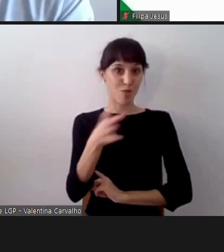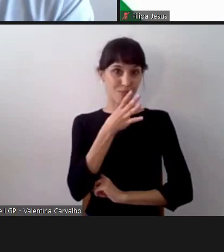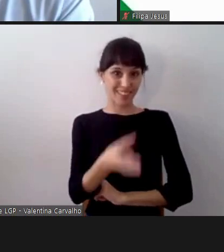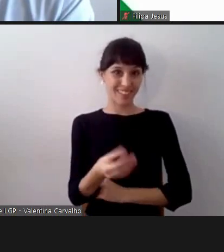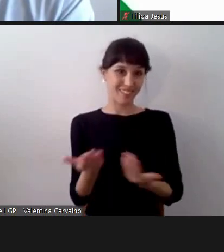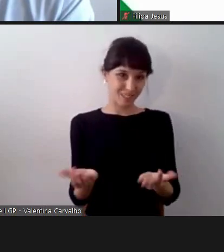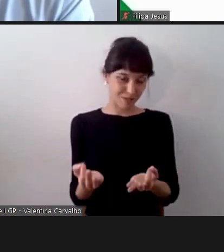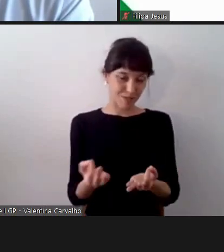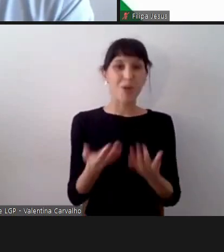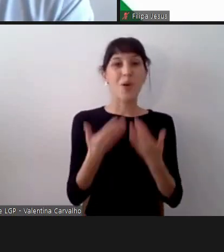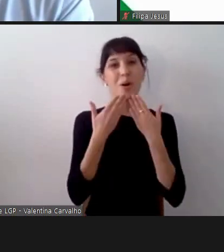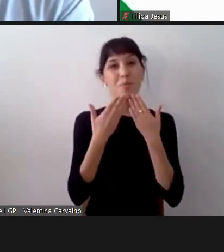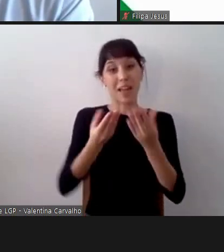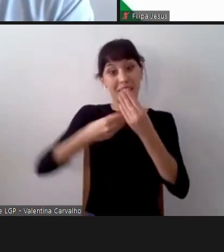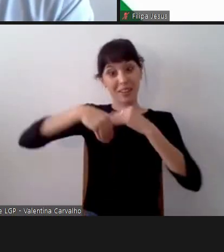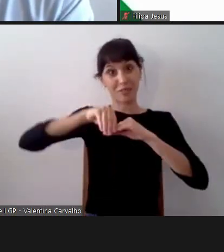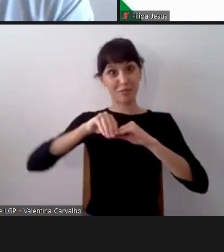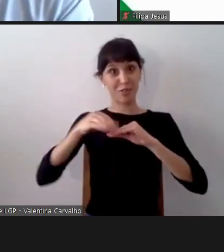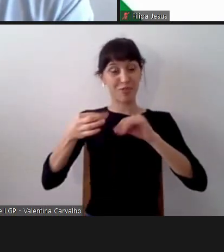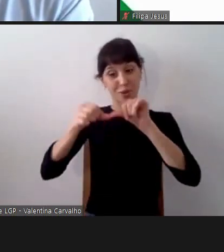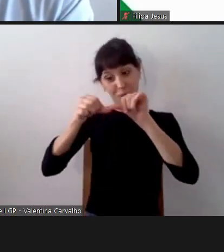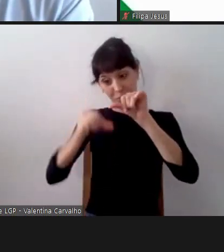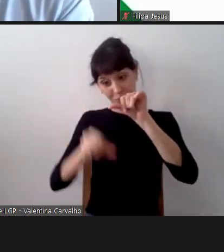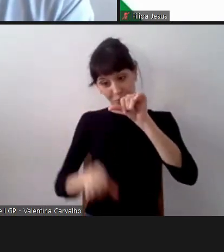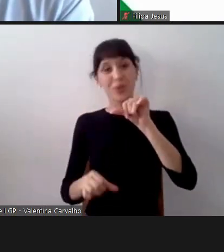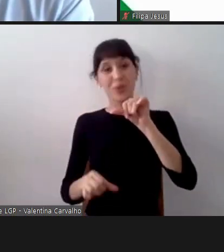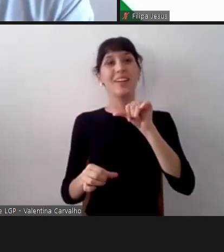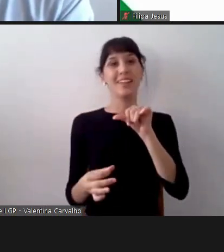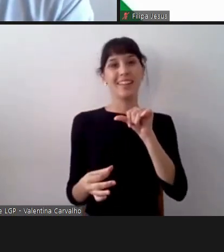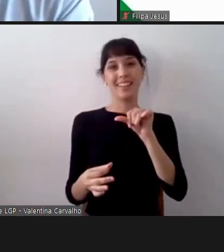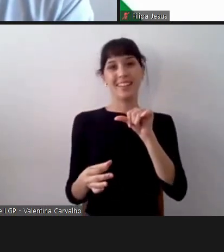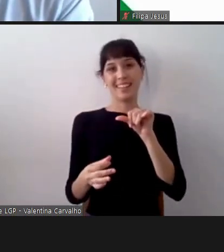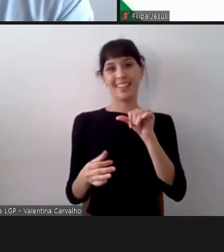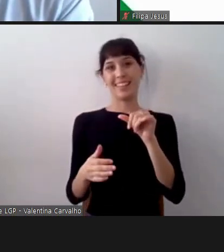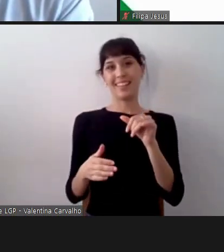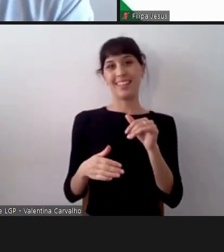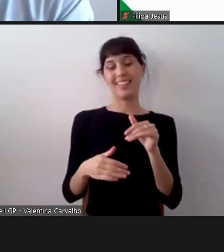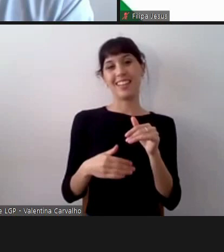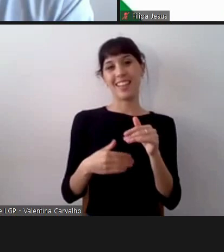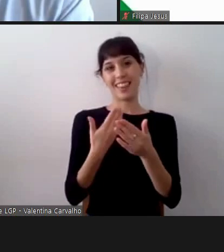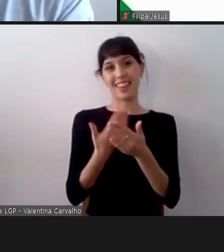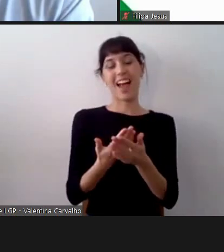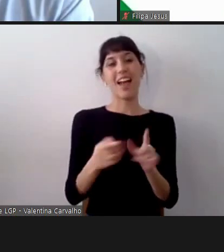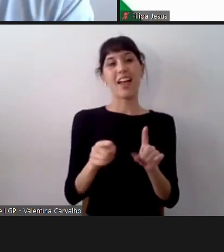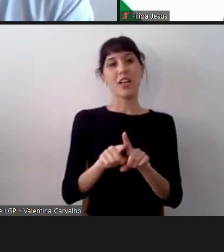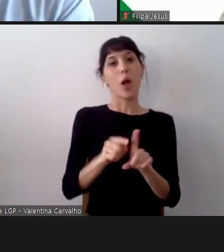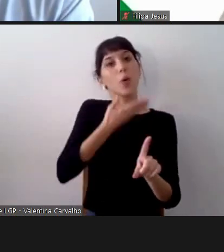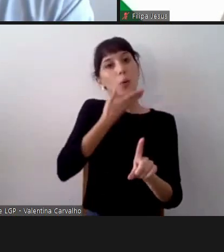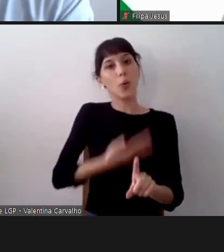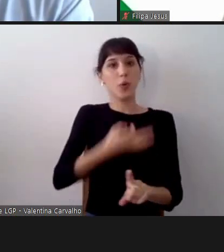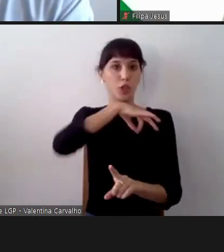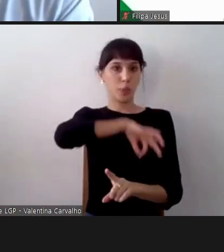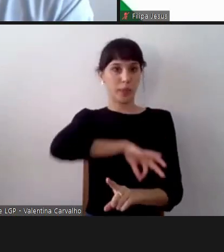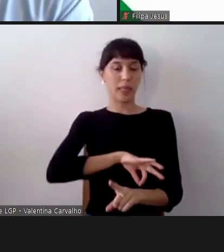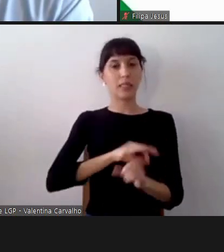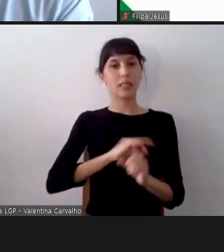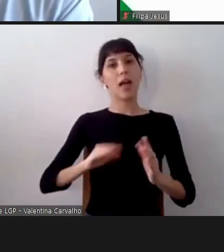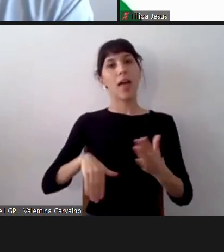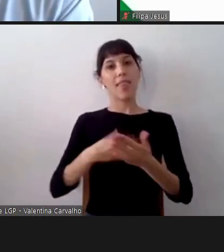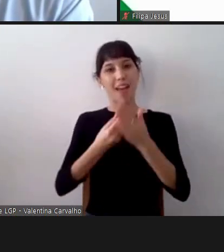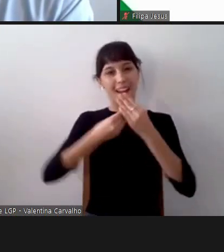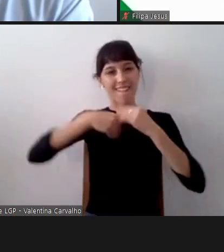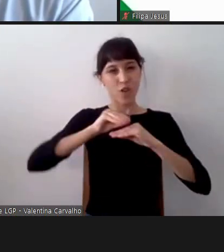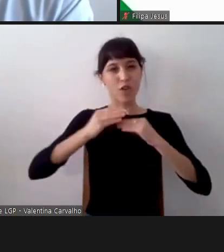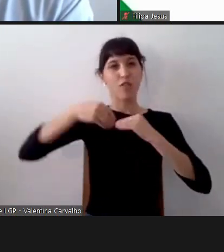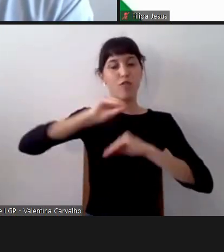neste reforçar das qualificações e de cada vez mais uma melhor